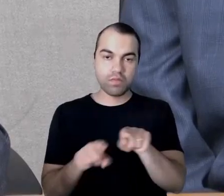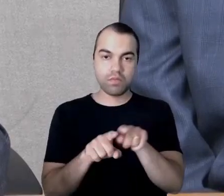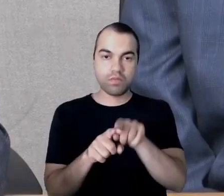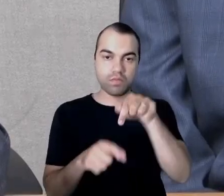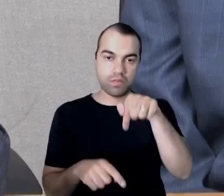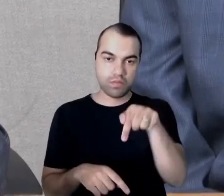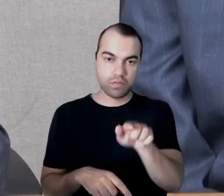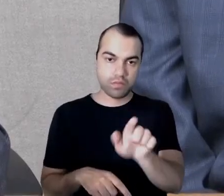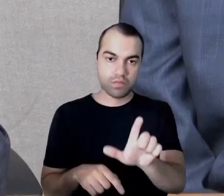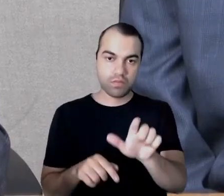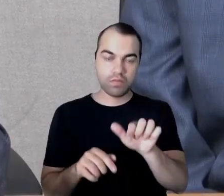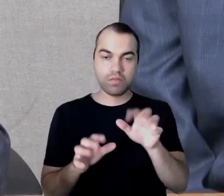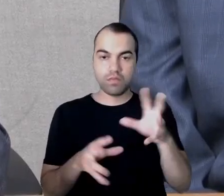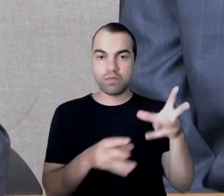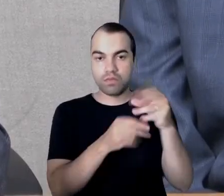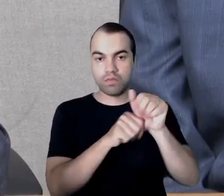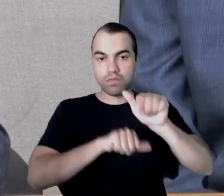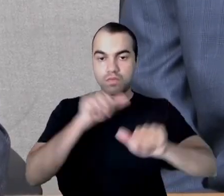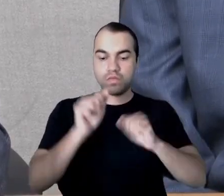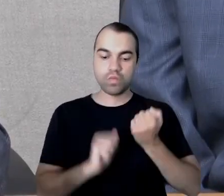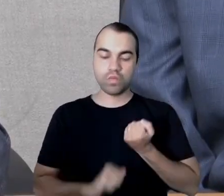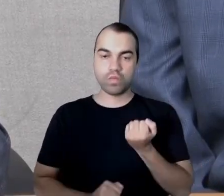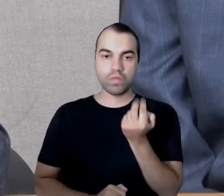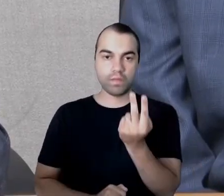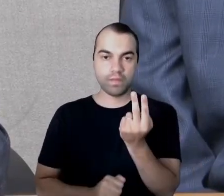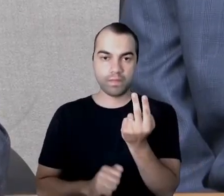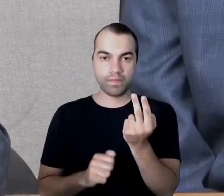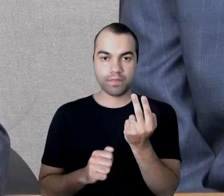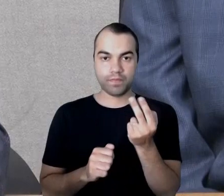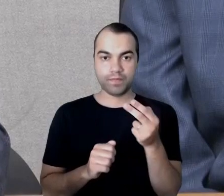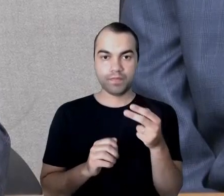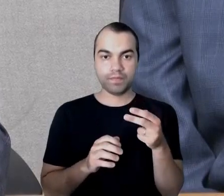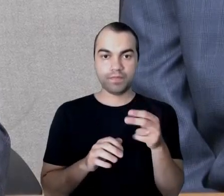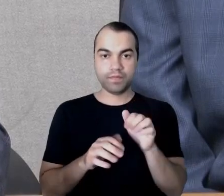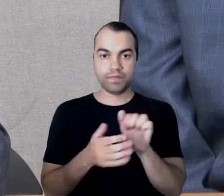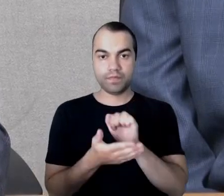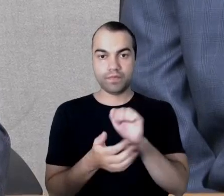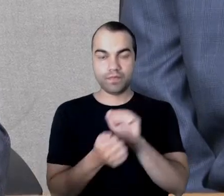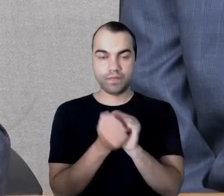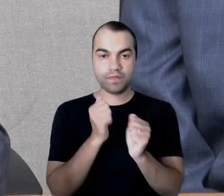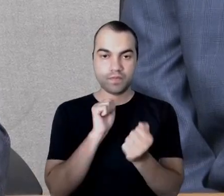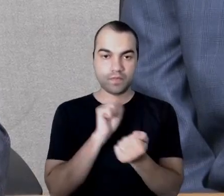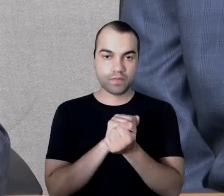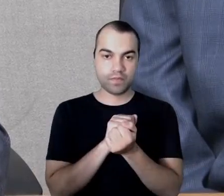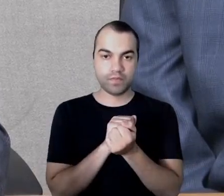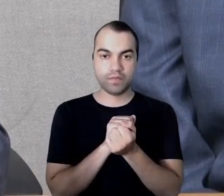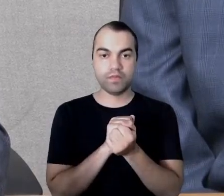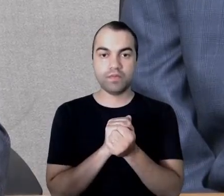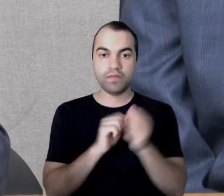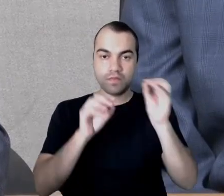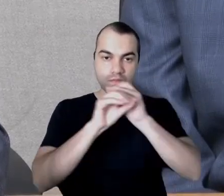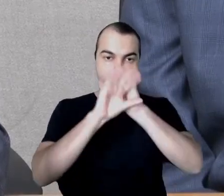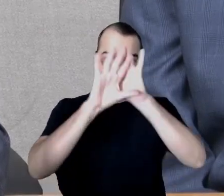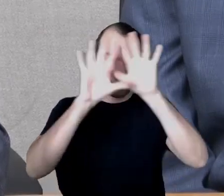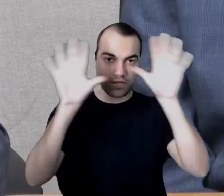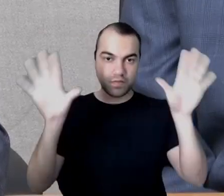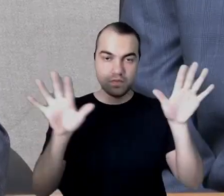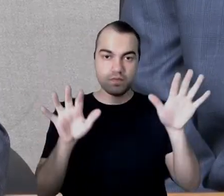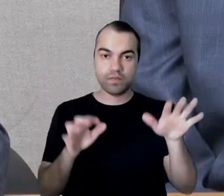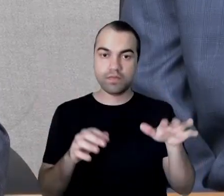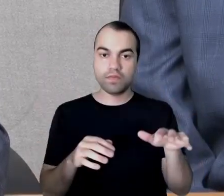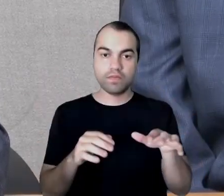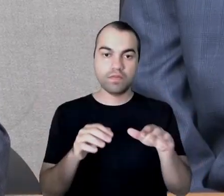modificativa número 2 adequa a redação do artigo segundo do pl para esclarecer as vedações e condicionantes